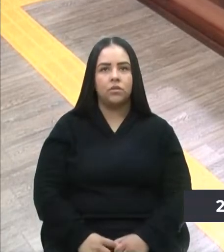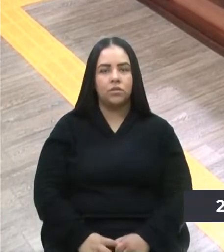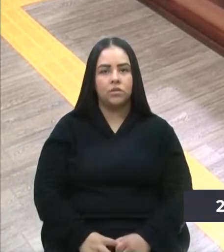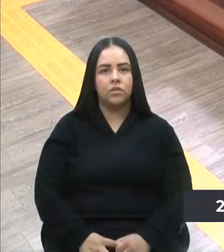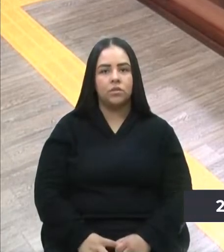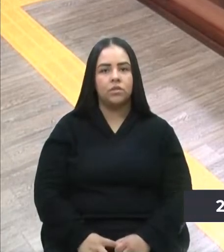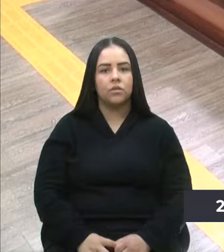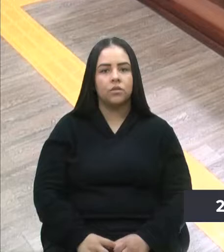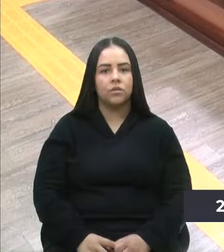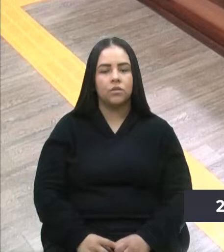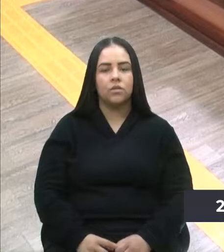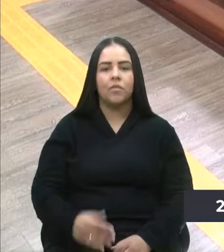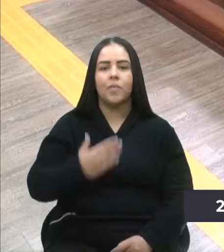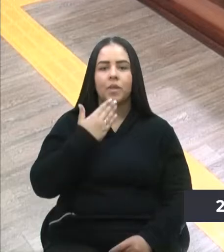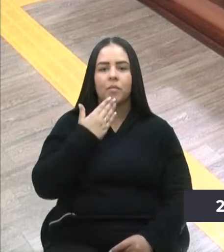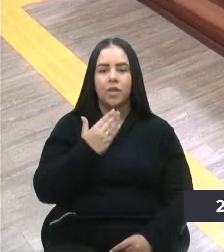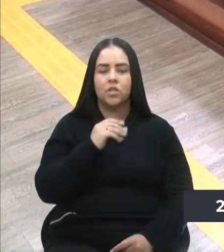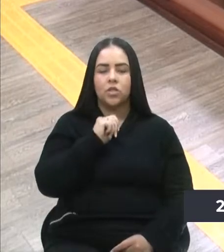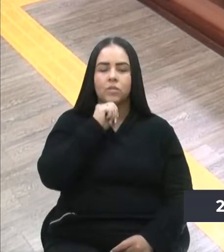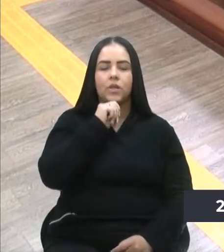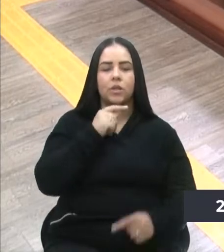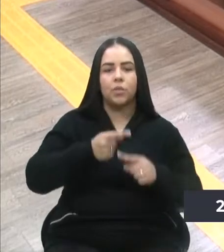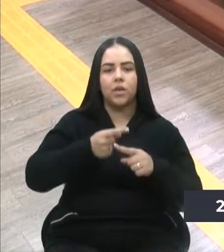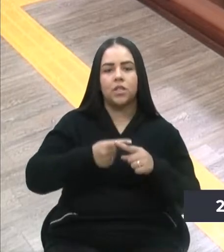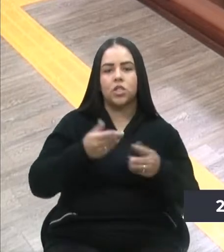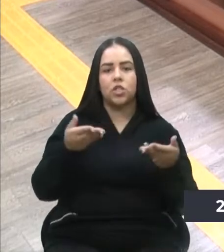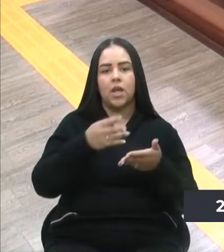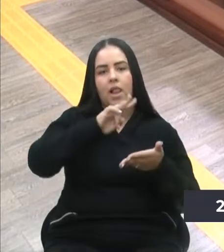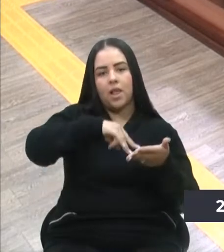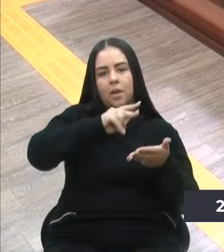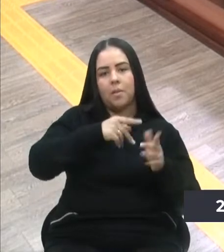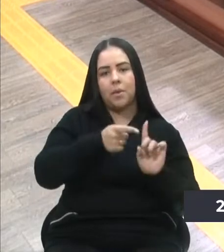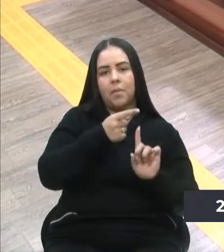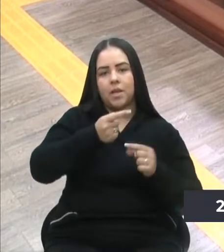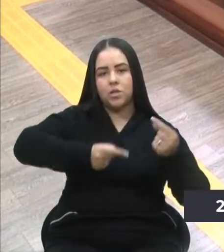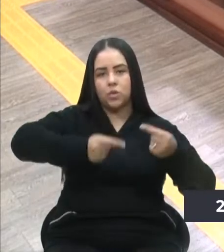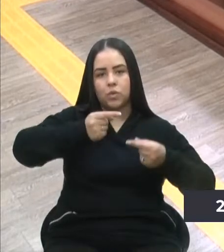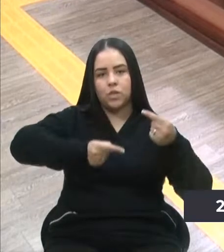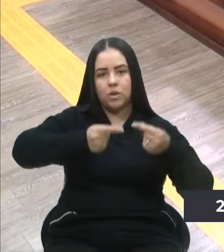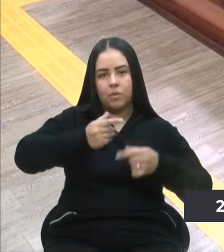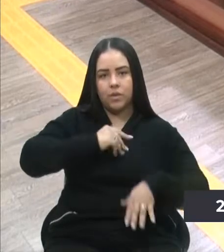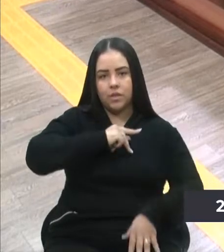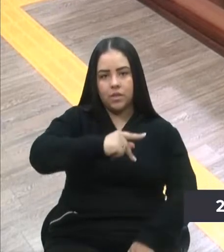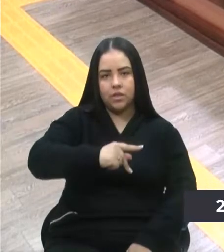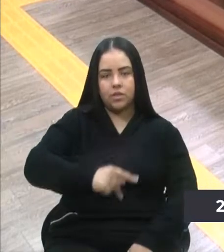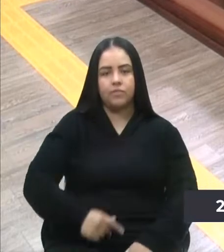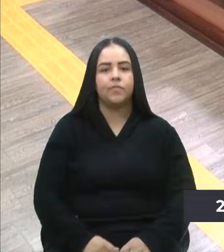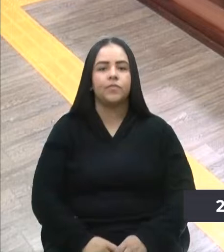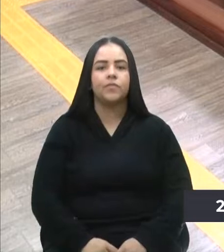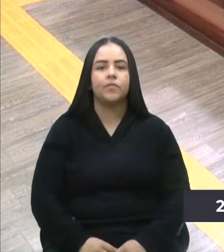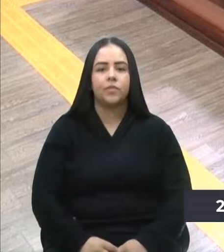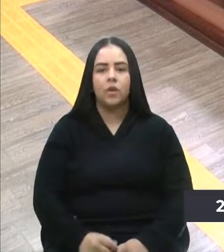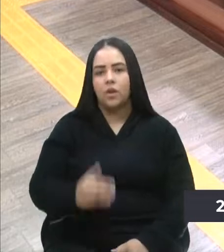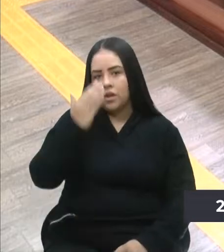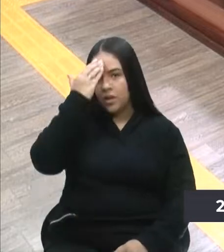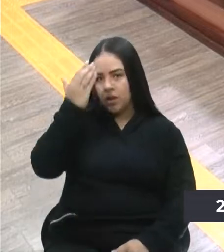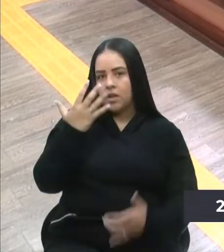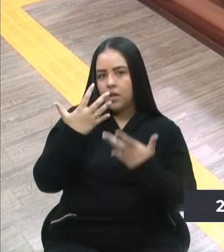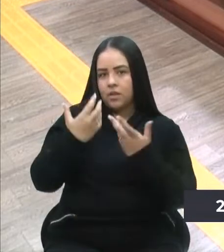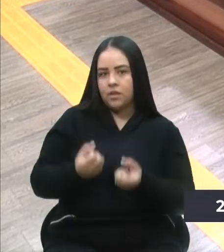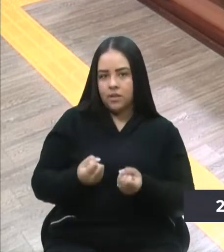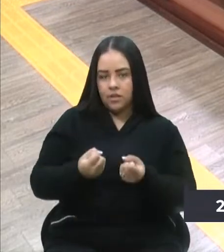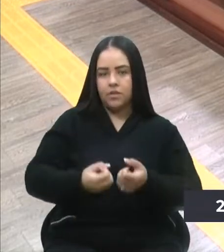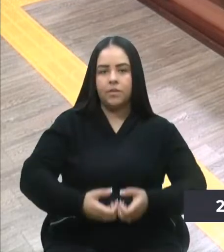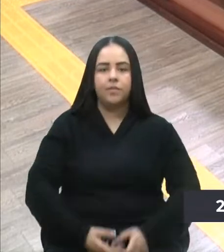Adoc. Solicito a dispensa por ter sido lido na primeira discussão, senhora presidenta. Obrigada. Leitura